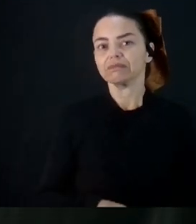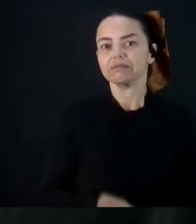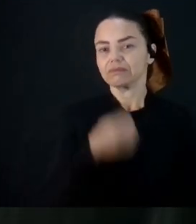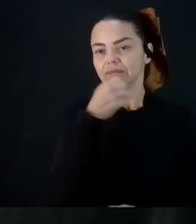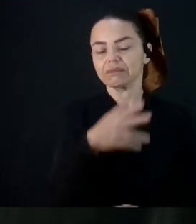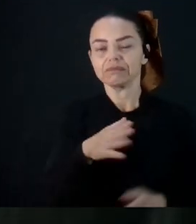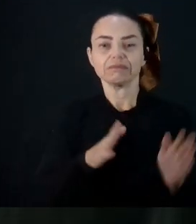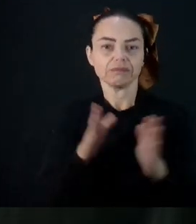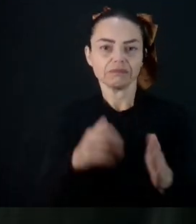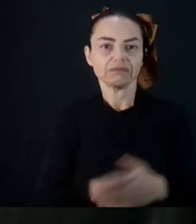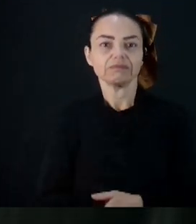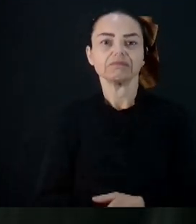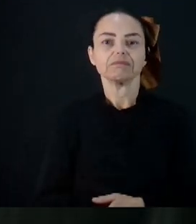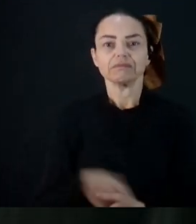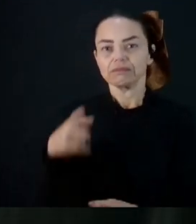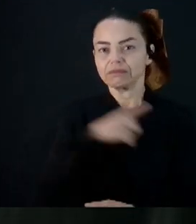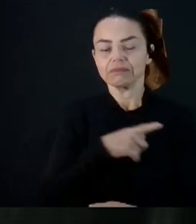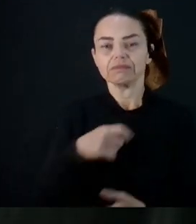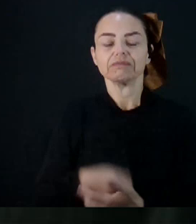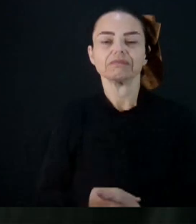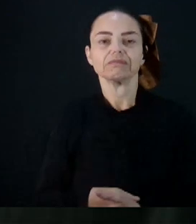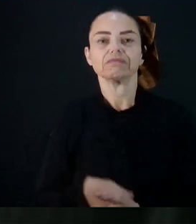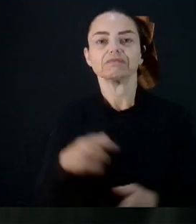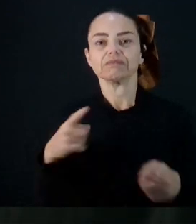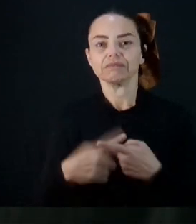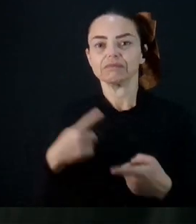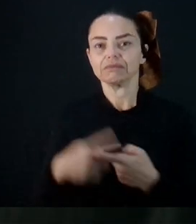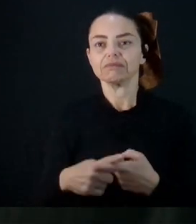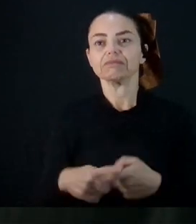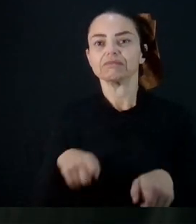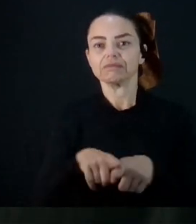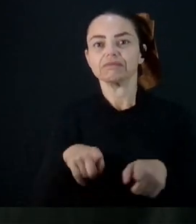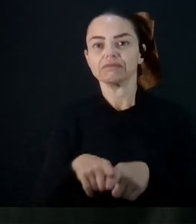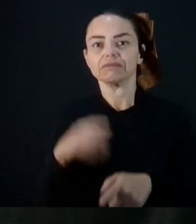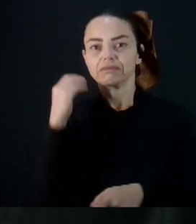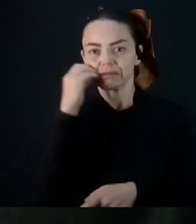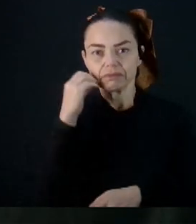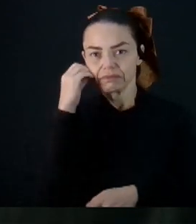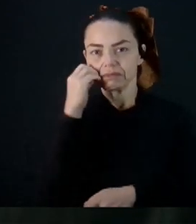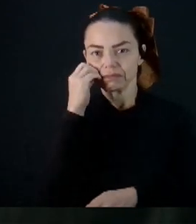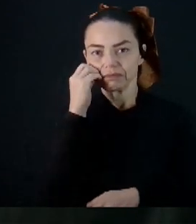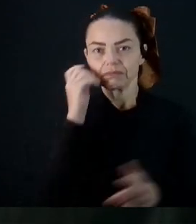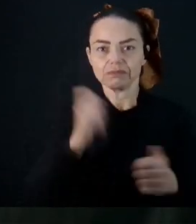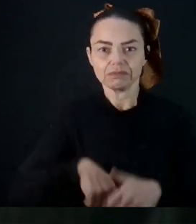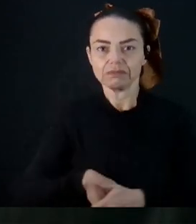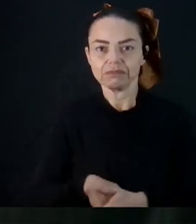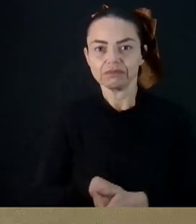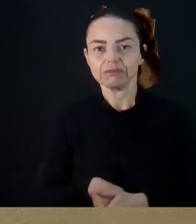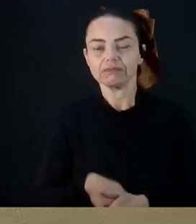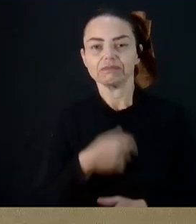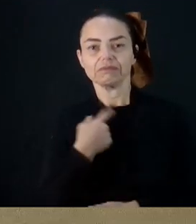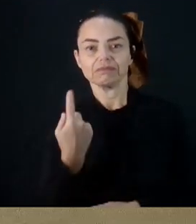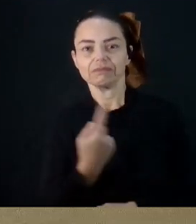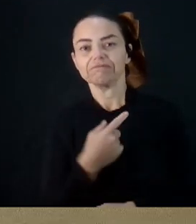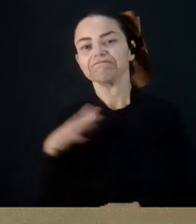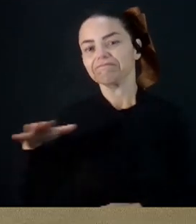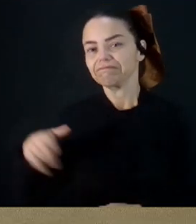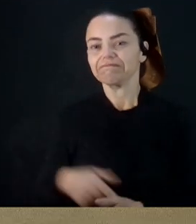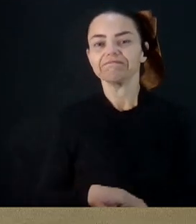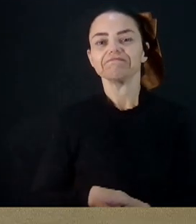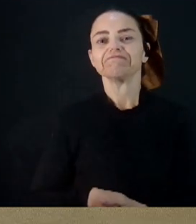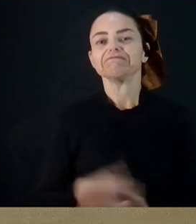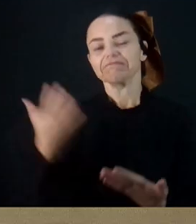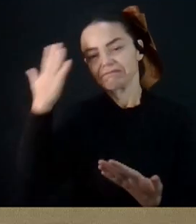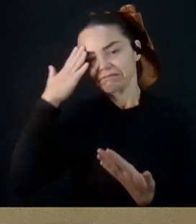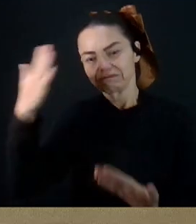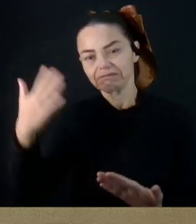momento nessa pegada de cosmético aí, porque a gente vai também testar a capacidade de frustração da nossa criança, né, então, mais uma vez,